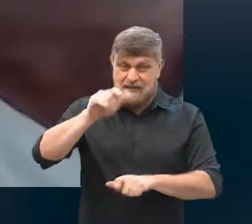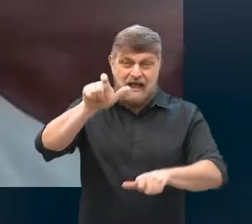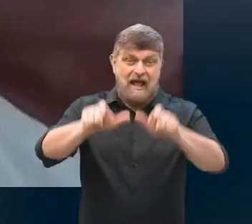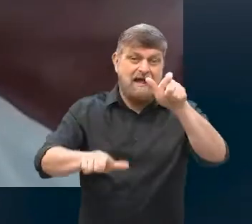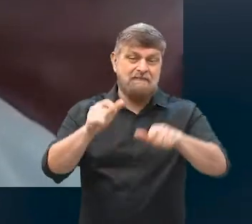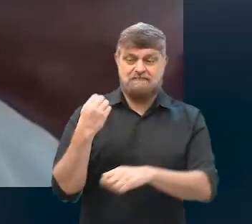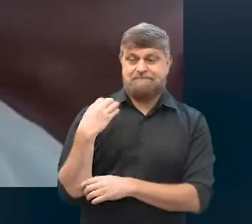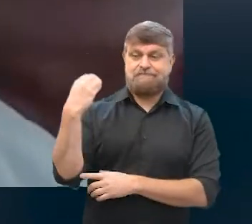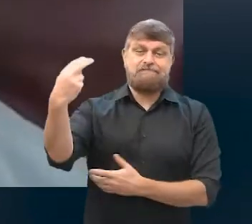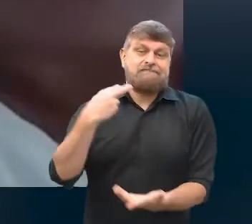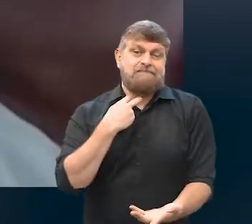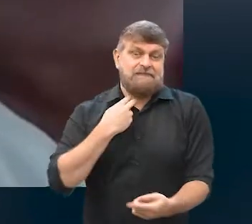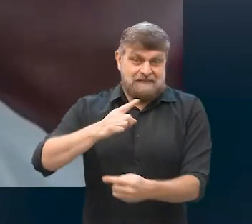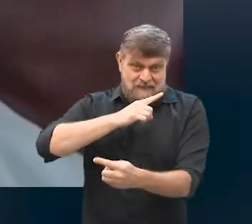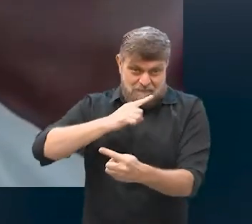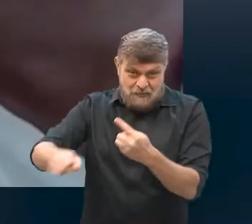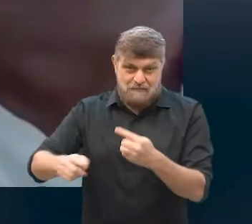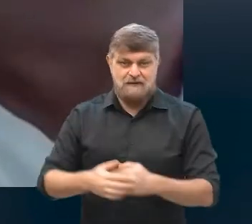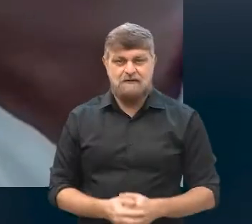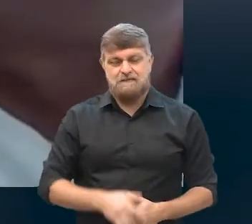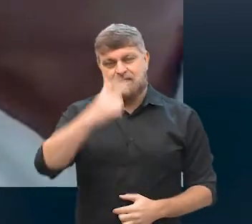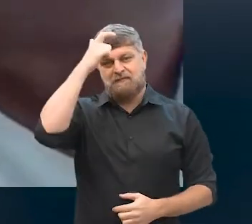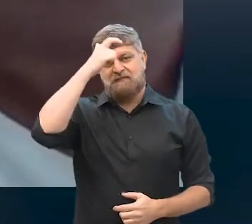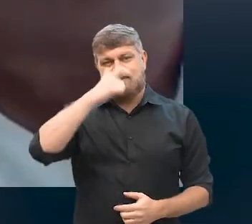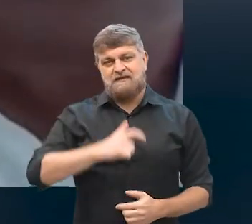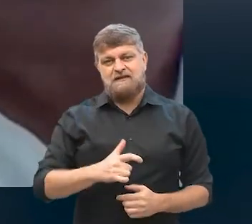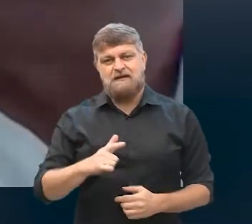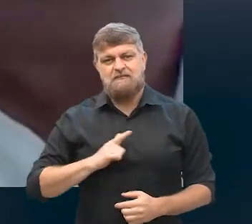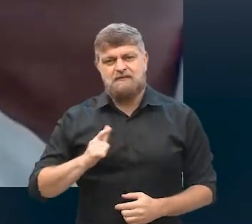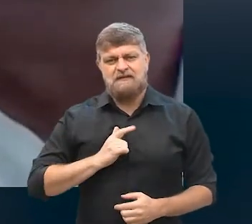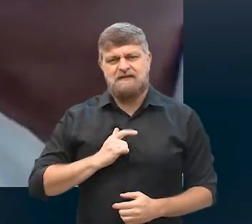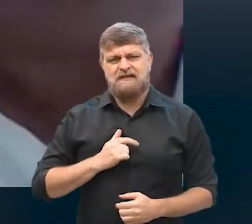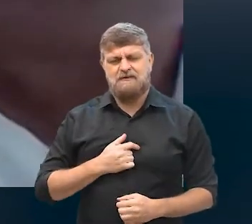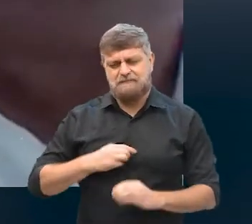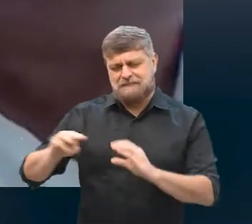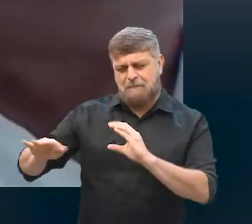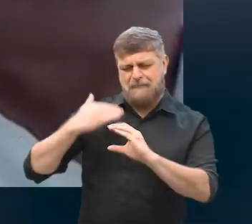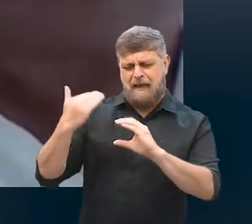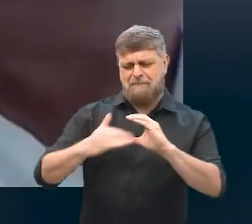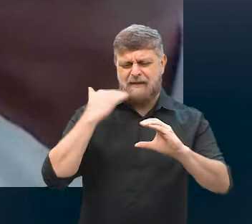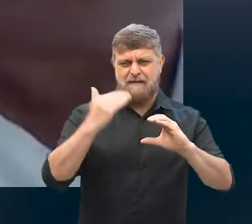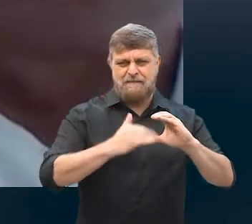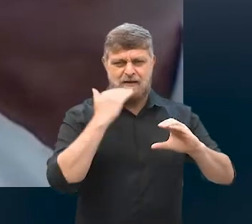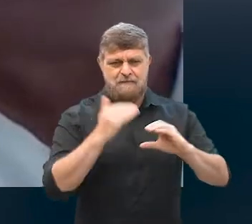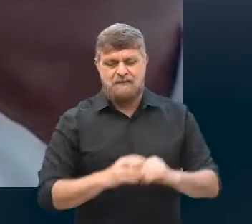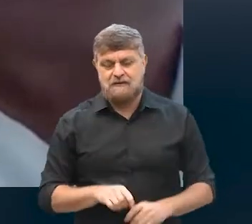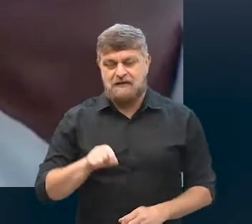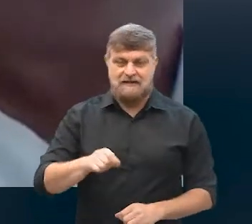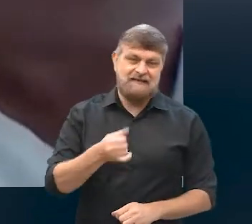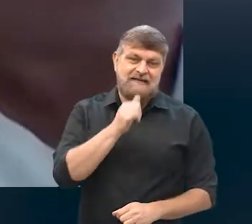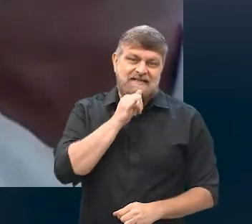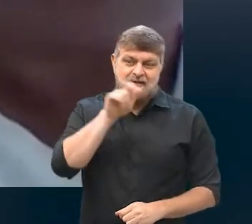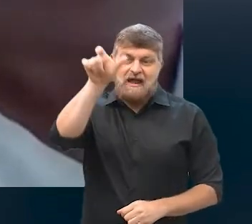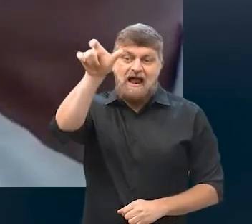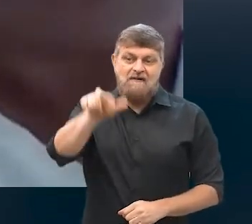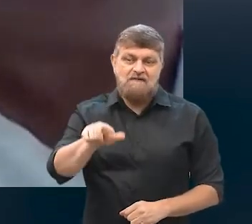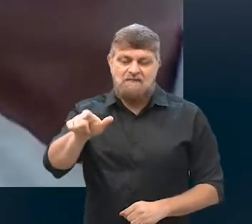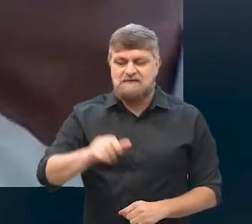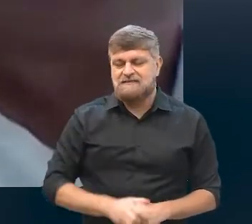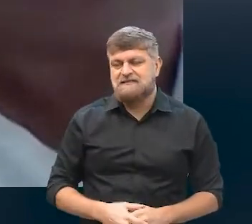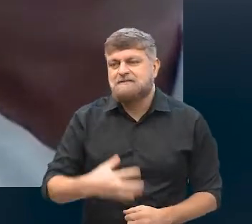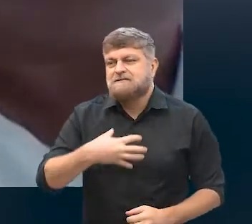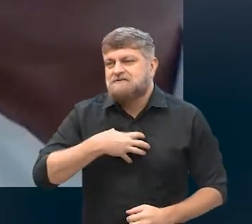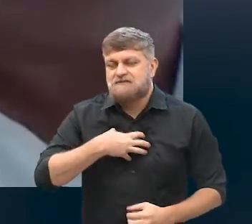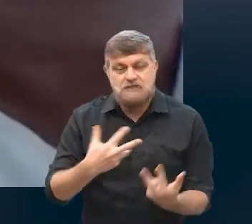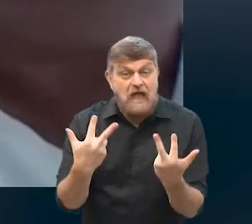não podem viajar, então eu tenho, assim, mensagens todas as semanas, aí você me trouxe um pouco de Buenos Aires para